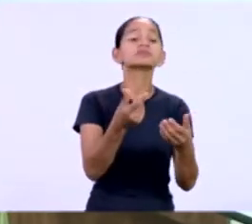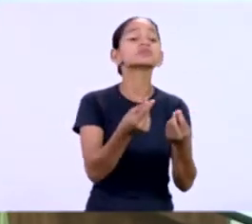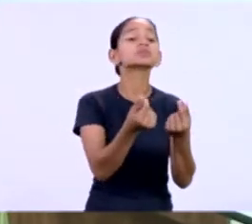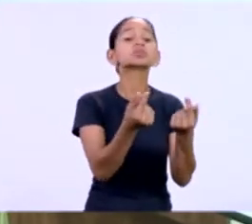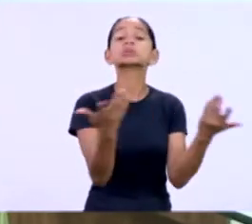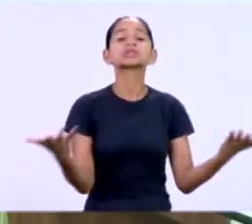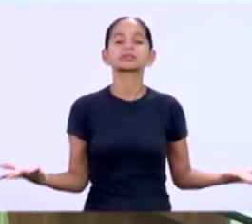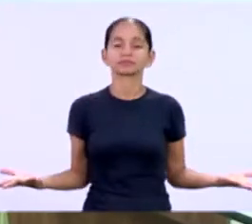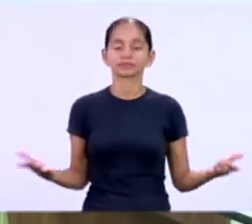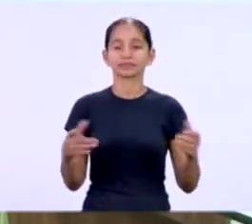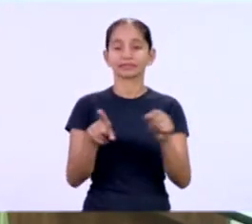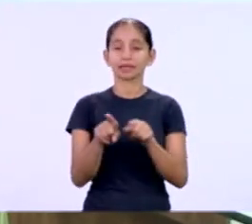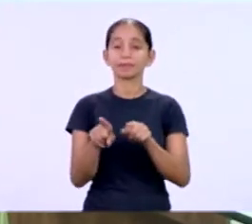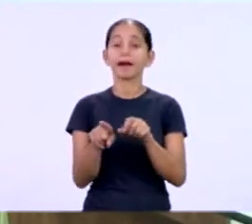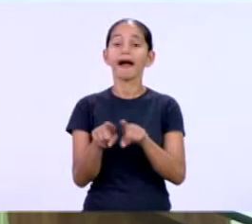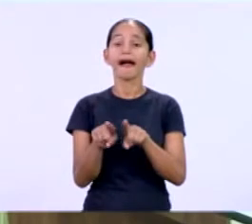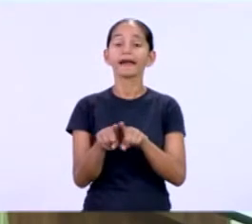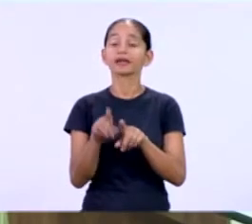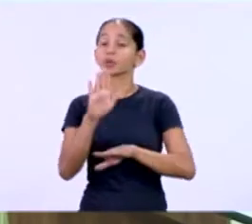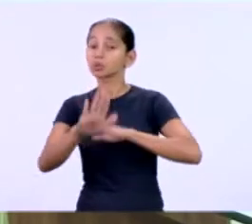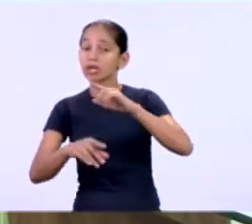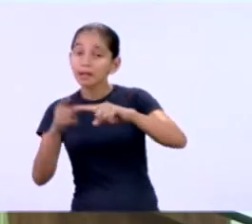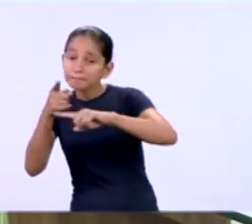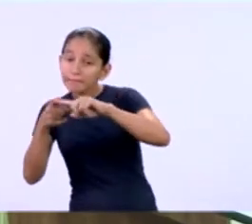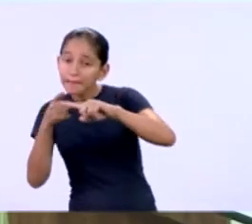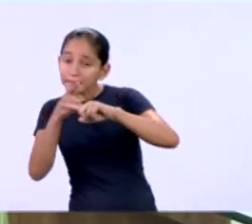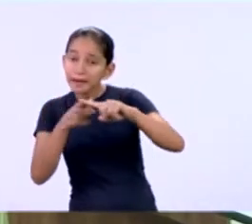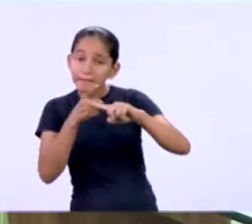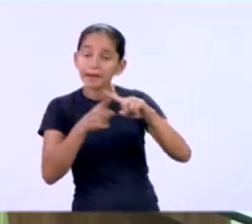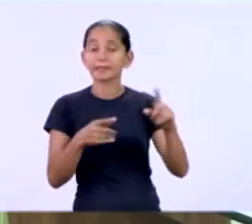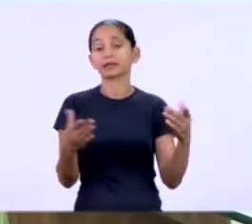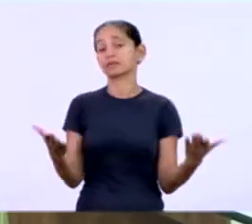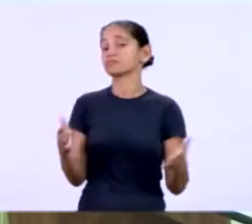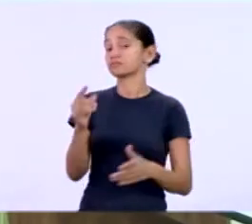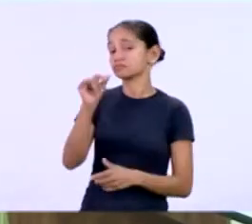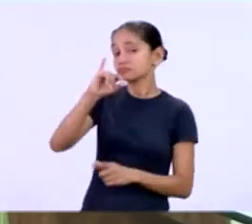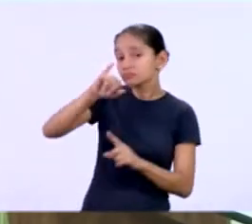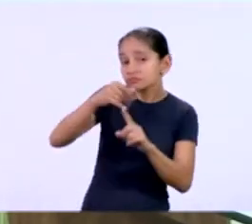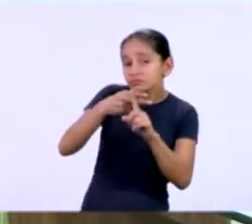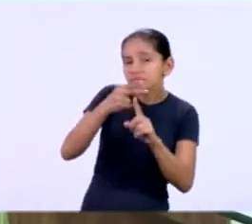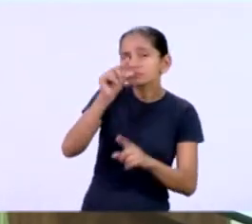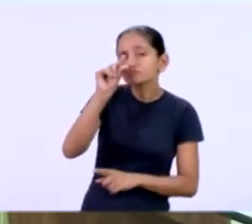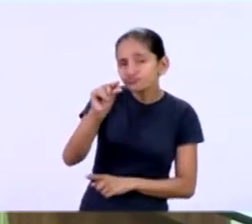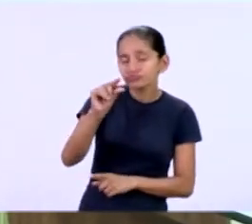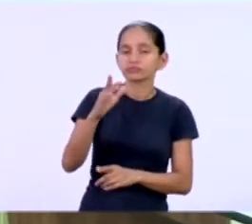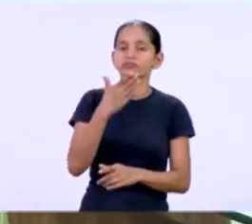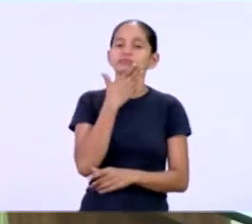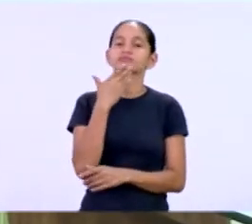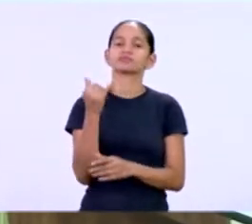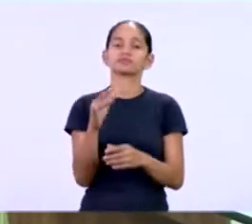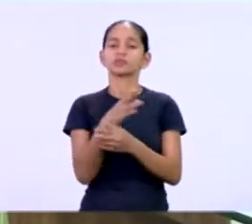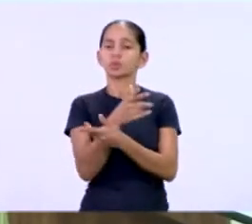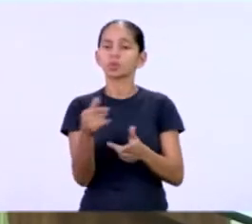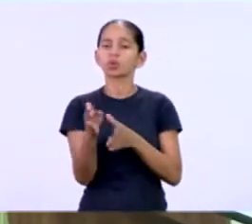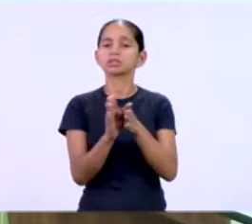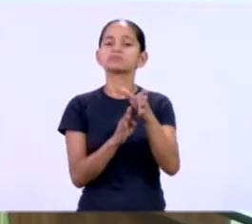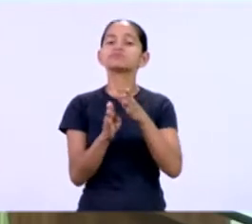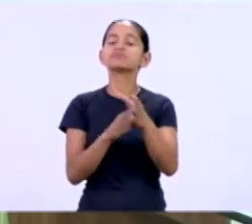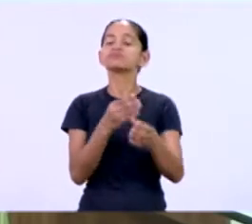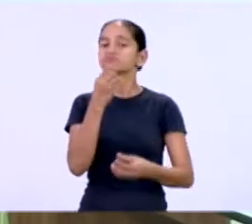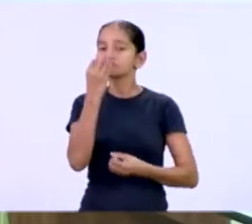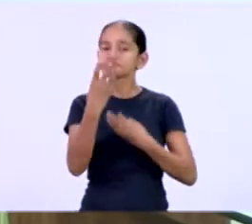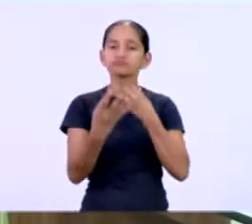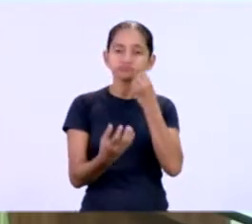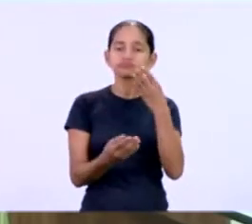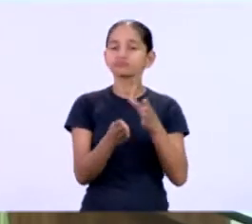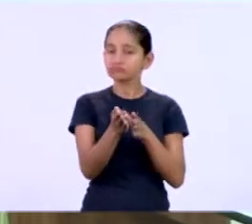Prefira parcelas aí fixas, porque elas acabam tendo um pouco menos de juros às vezes, né? Então, uma série de dicas aí muito interessantes